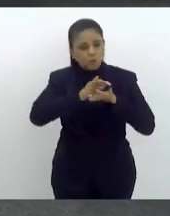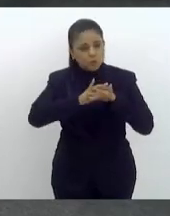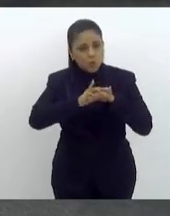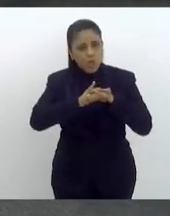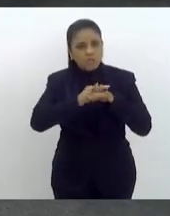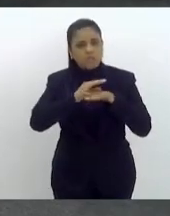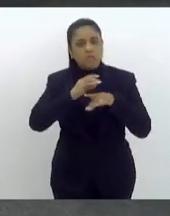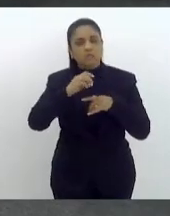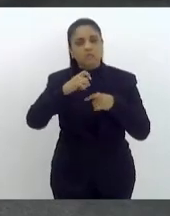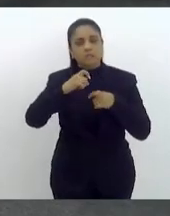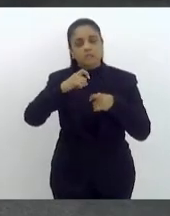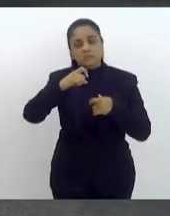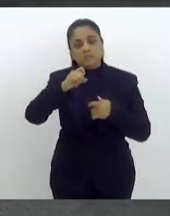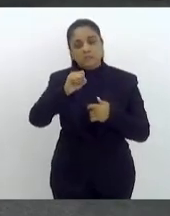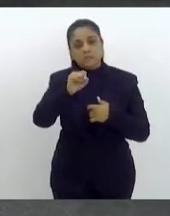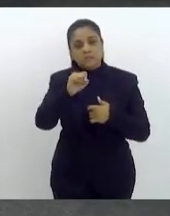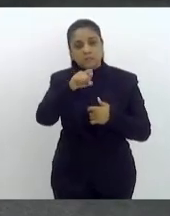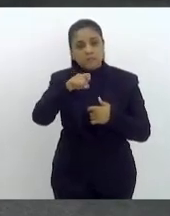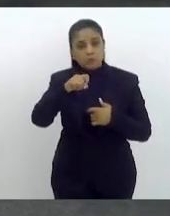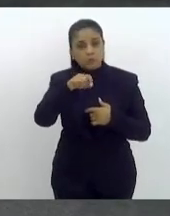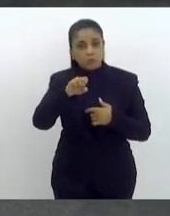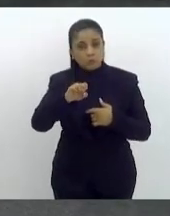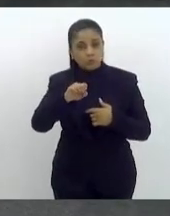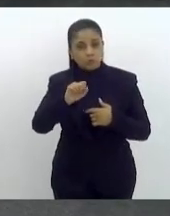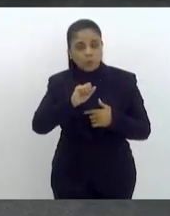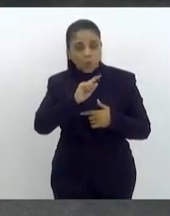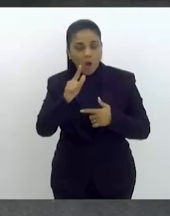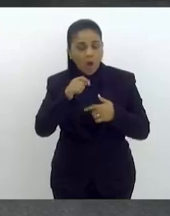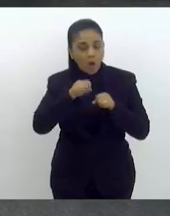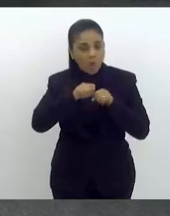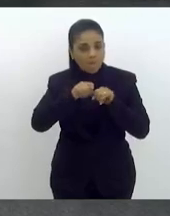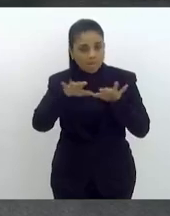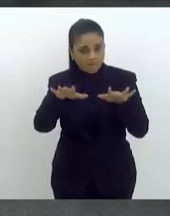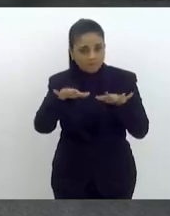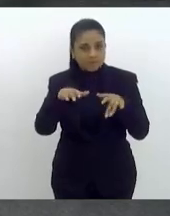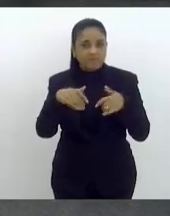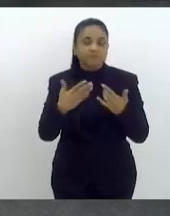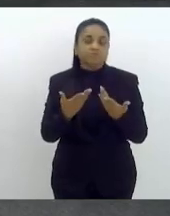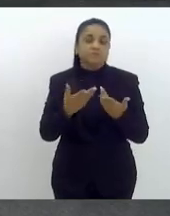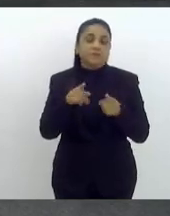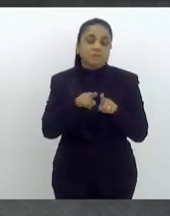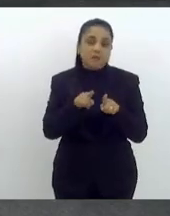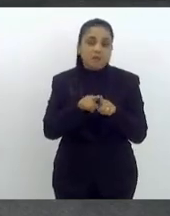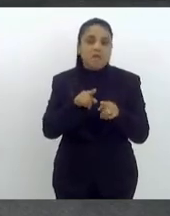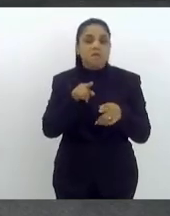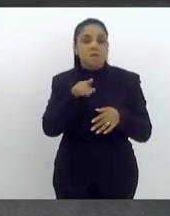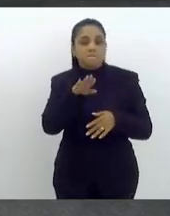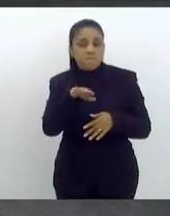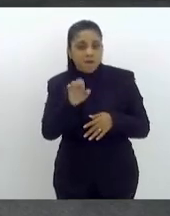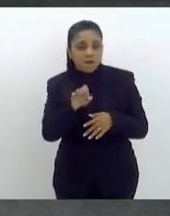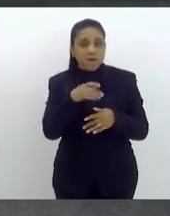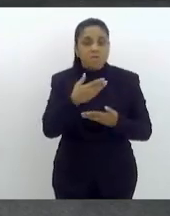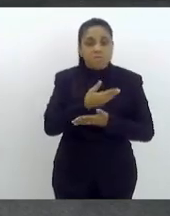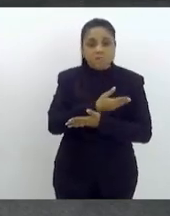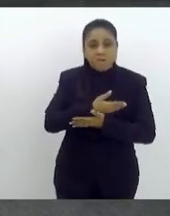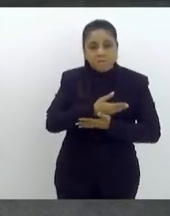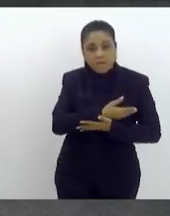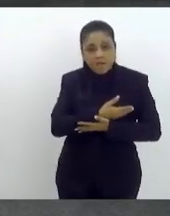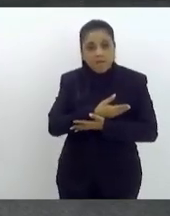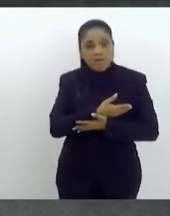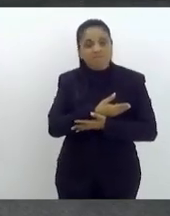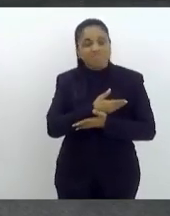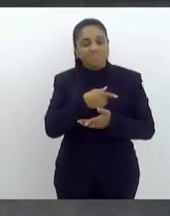sexualmente transmissíveis e situações que levam essas mães esses bebês a terem uma situação